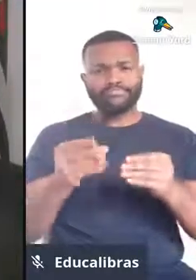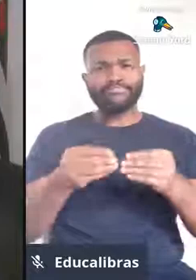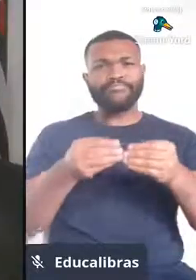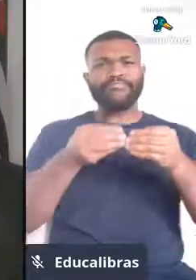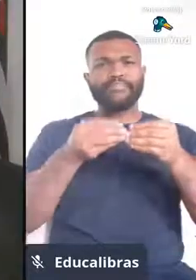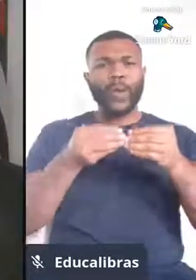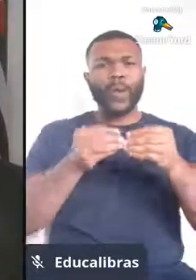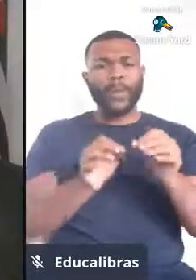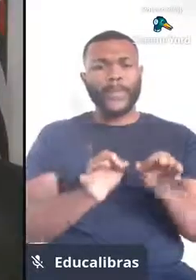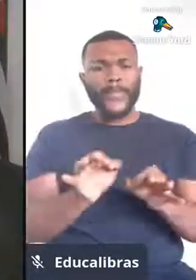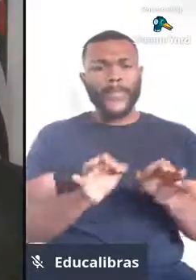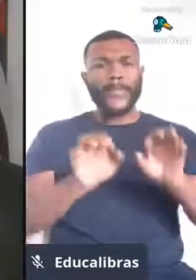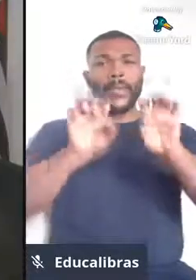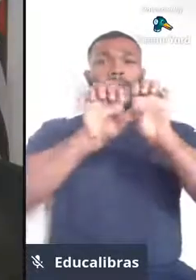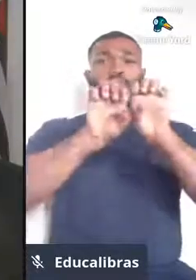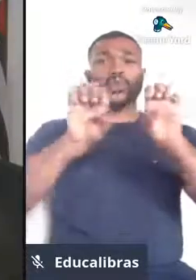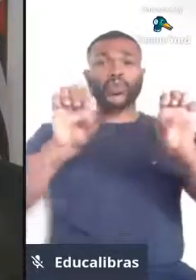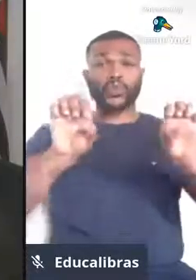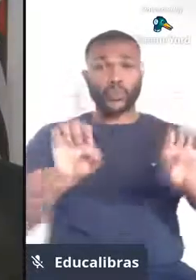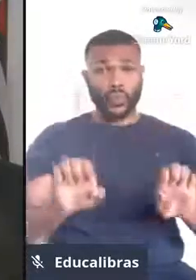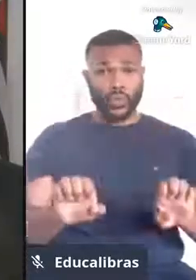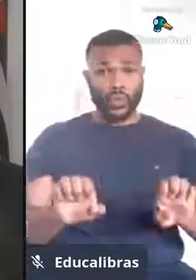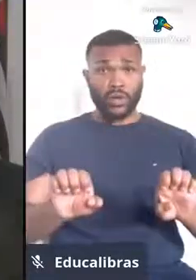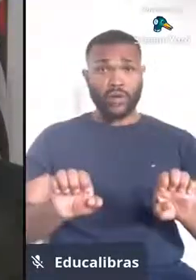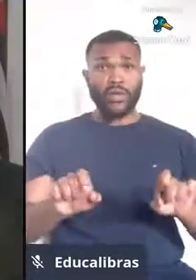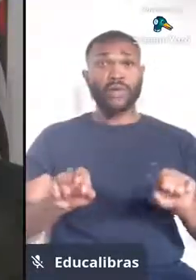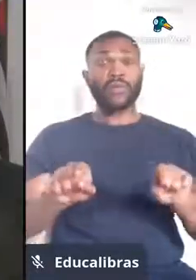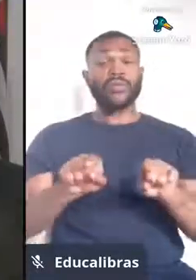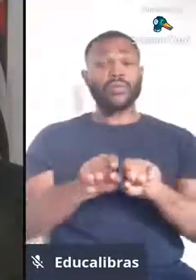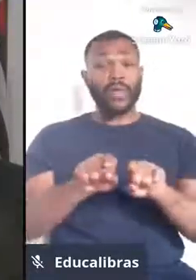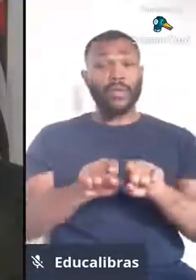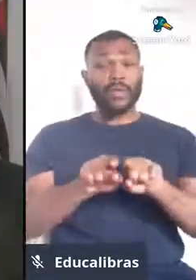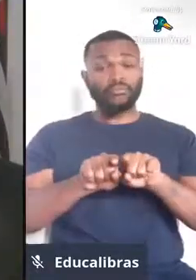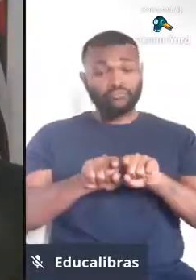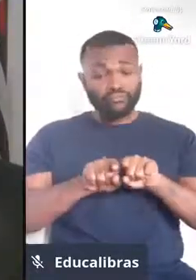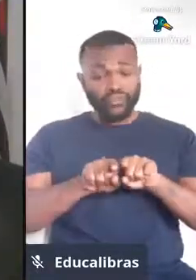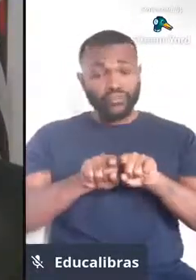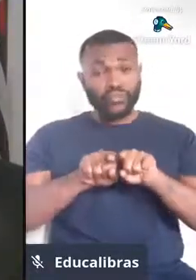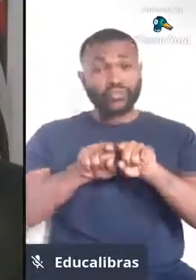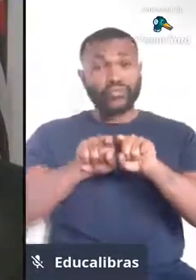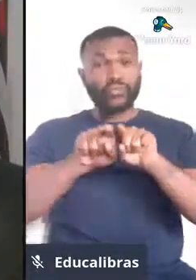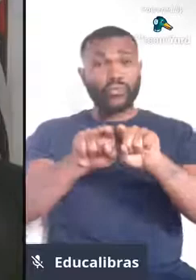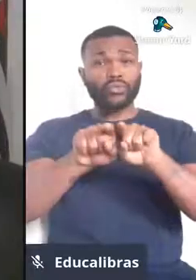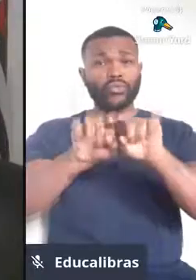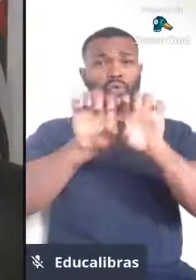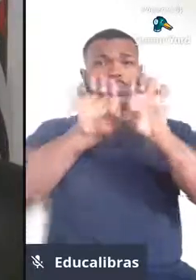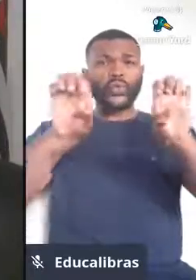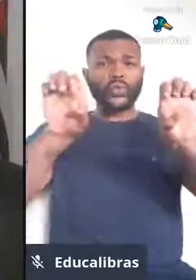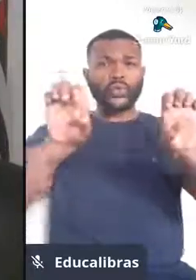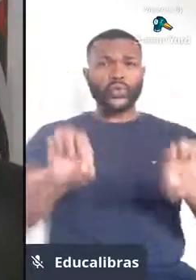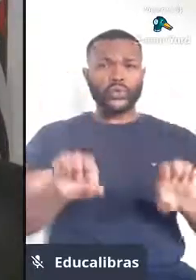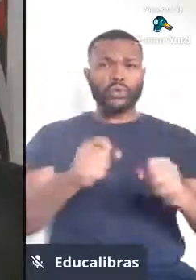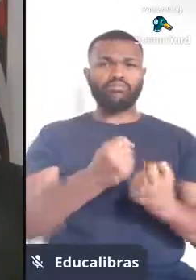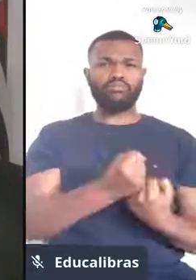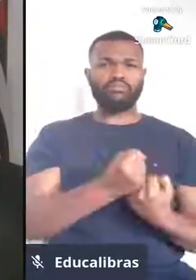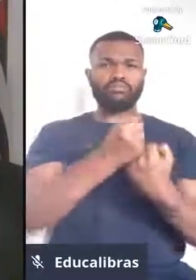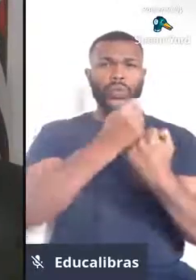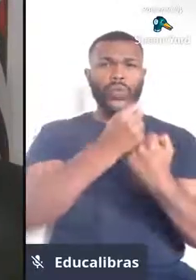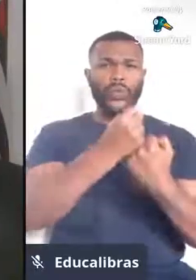estrutural e, por tabela, estruturante. Né? Num mundo onde